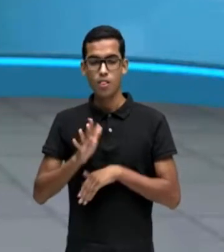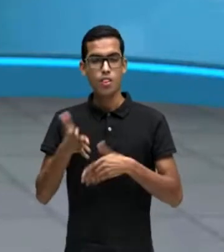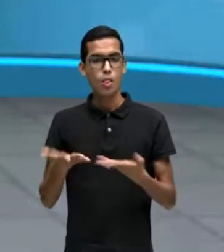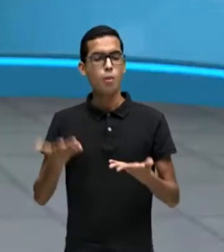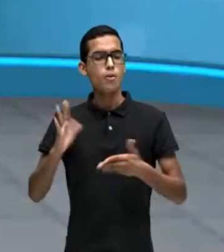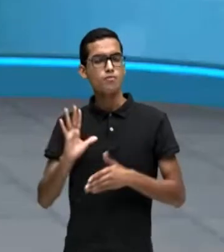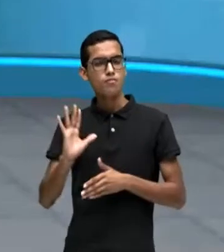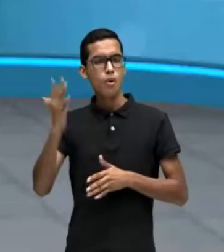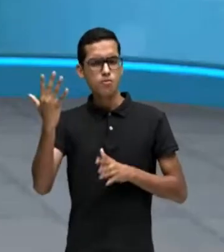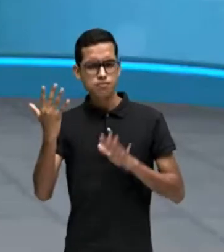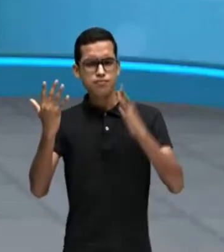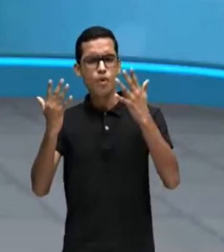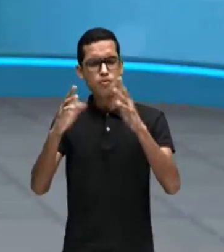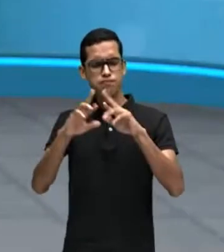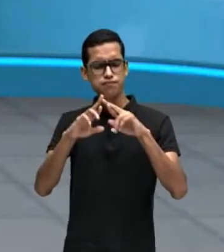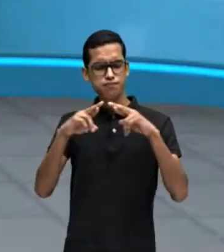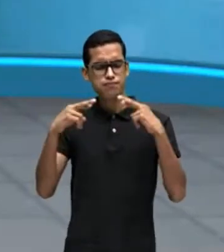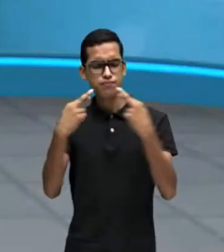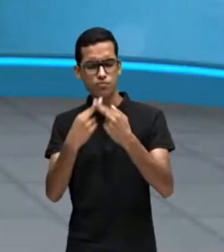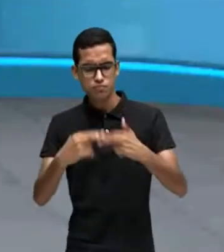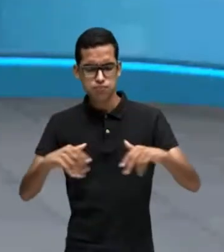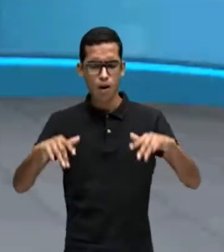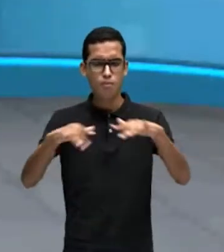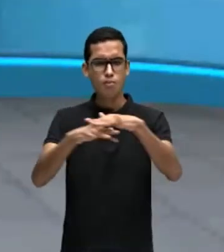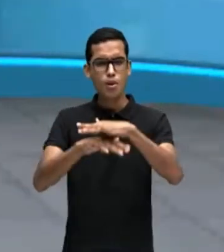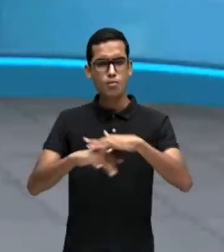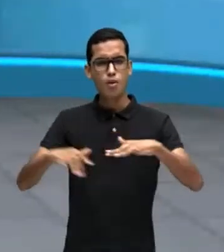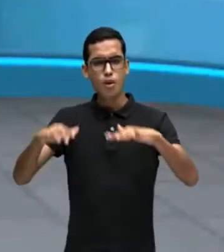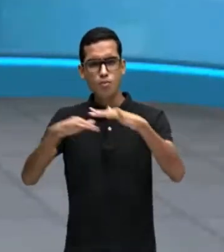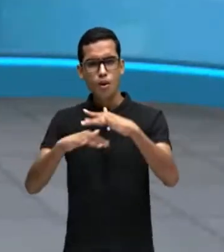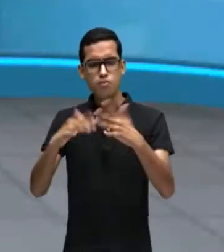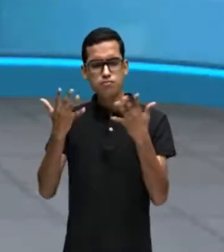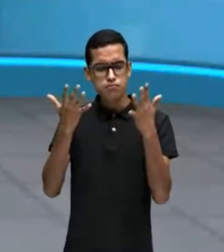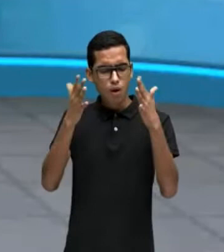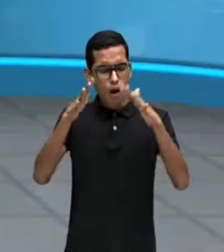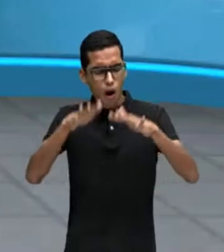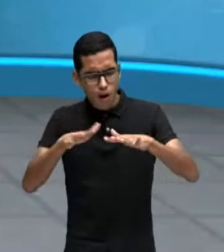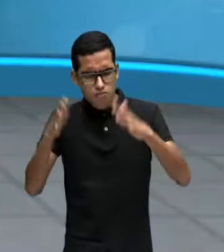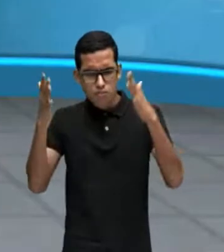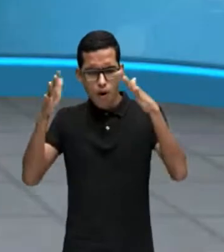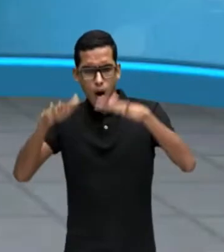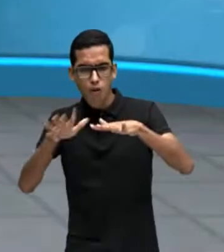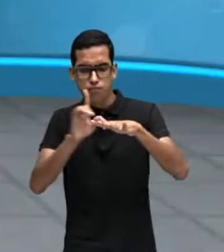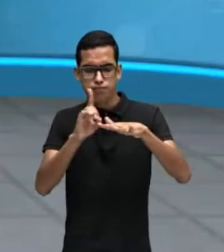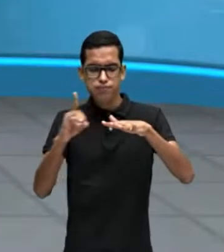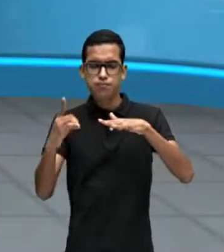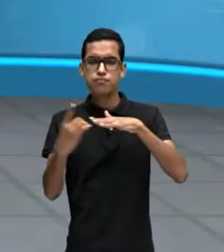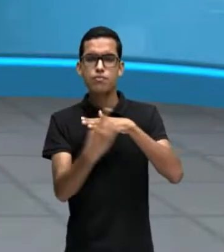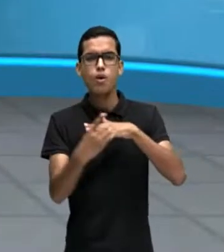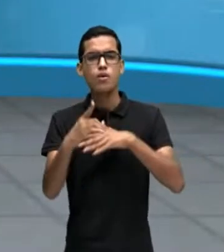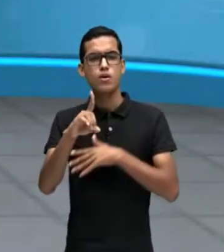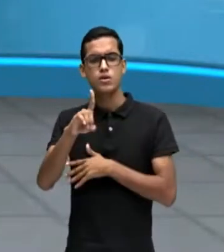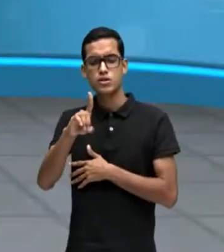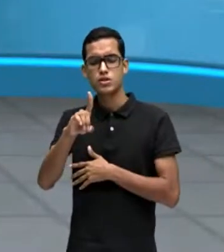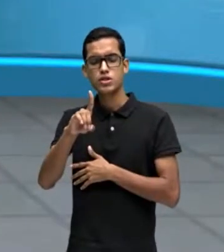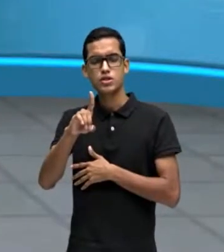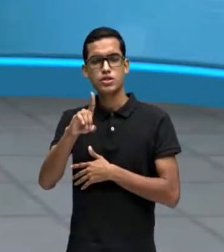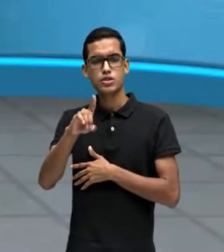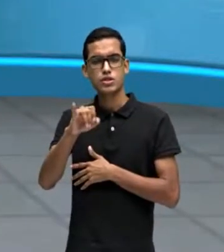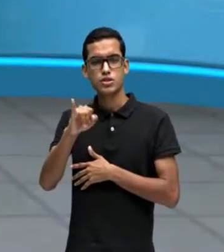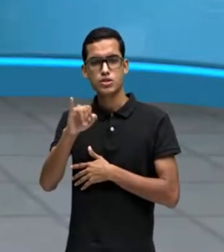começaram com esses rituais em celebração ao deus Dionísio, que era o deus das festas. Então, existiam